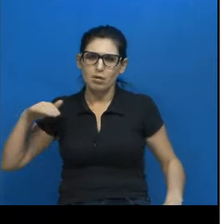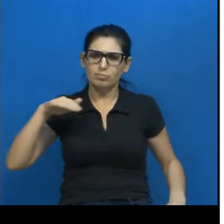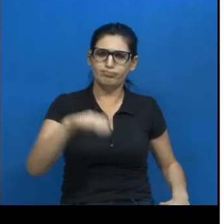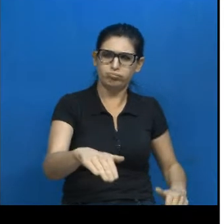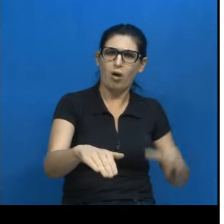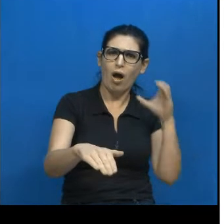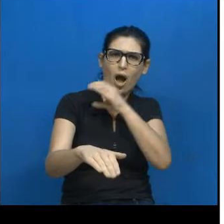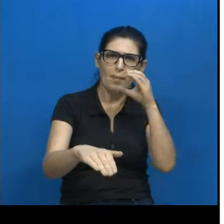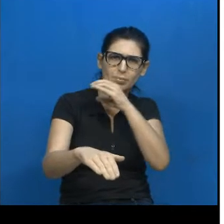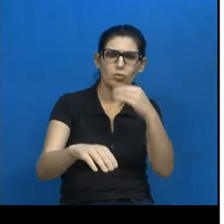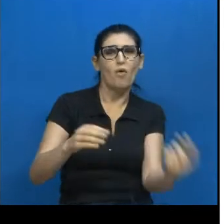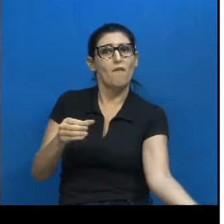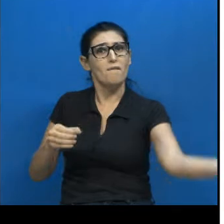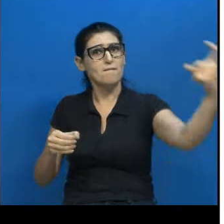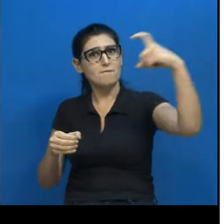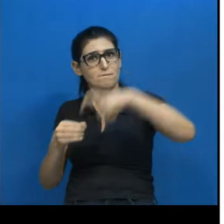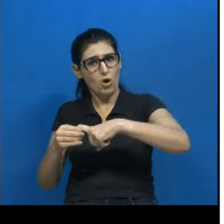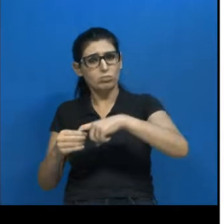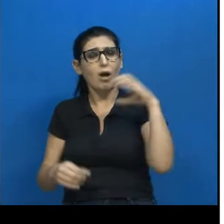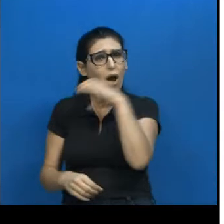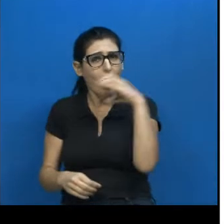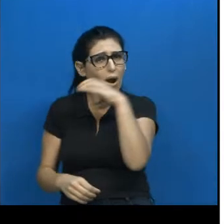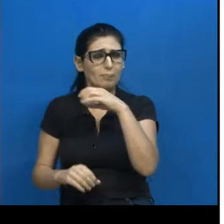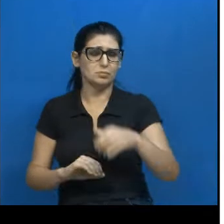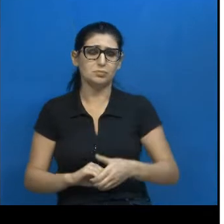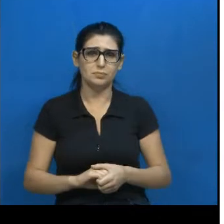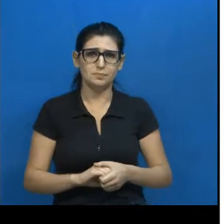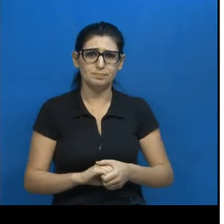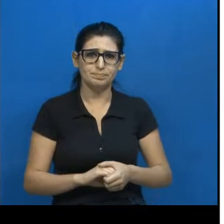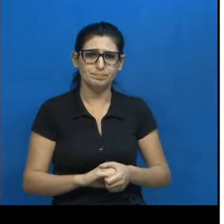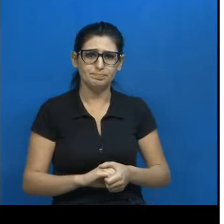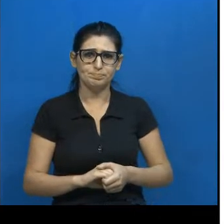A gente, as 5 primeiras ali são as 5 linhas no Parque